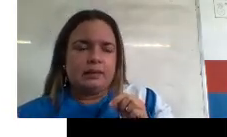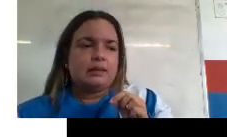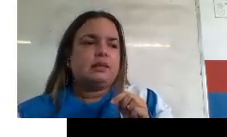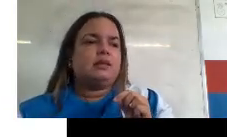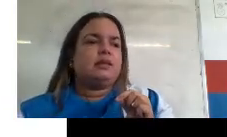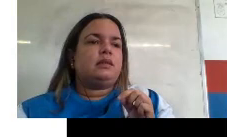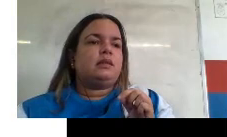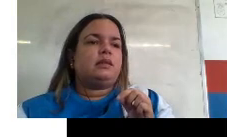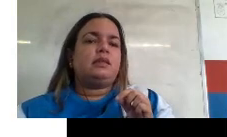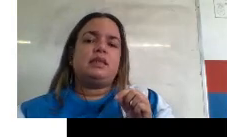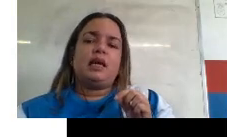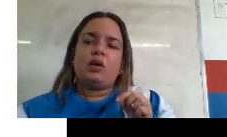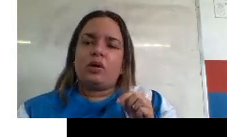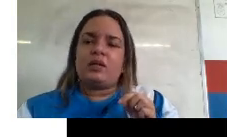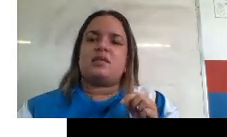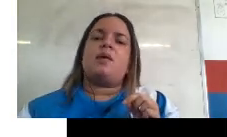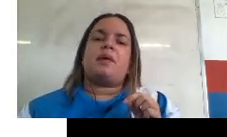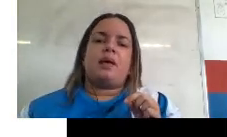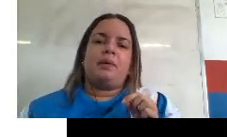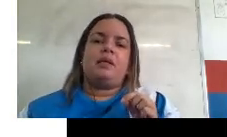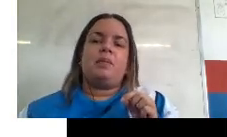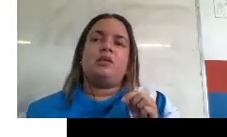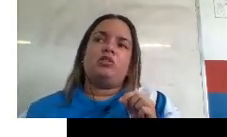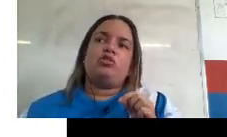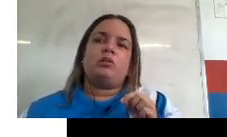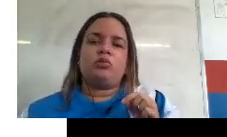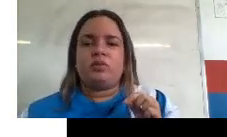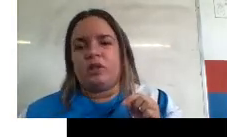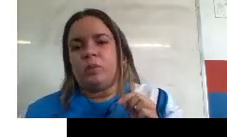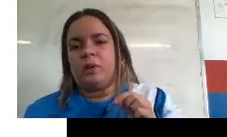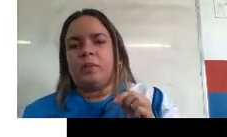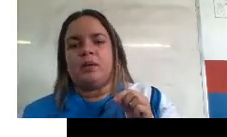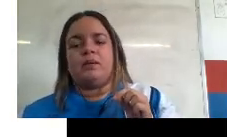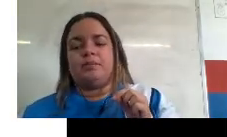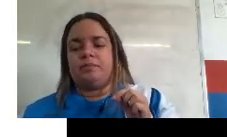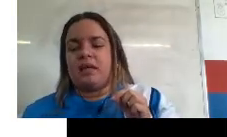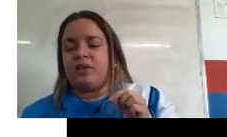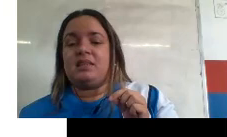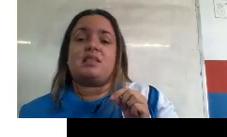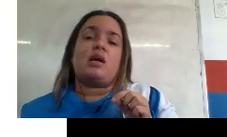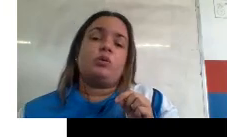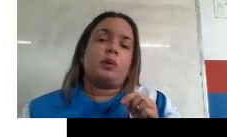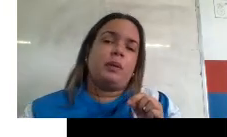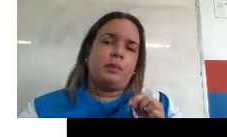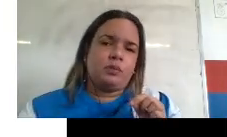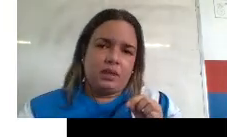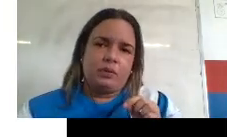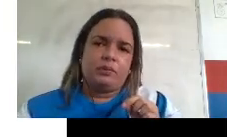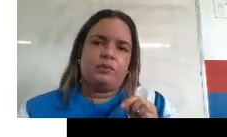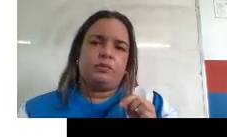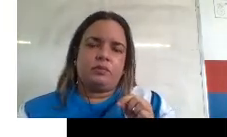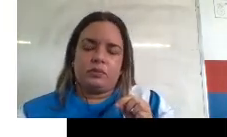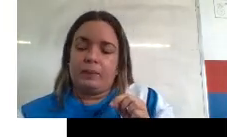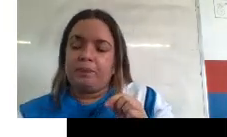né? E agora, nessa época da pandemia, nós estamos vivendo um problema referente à saúde, problema